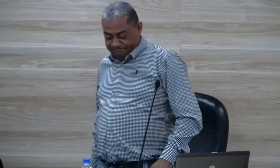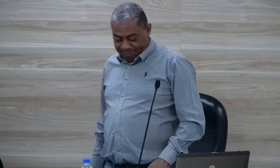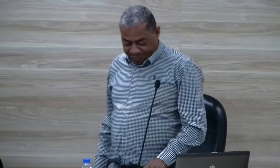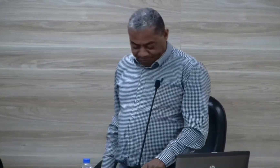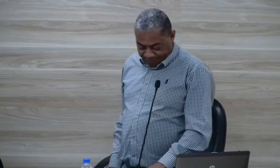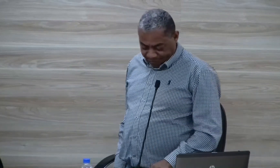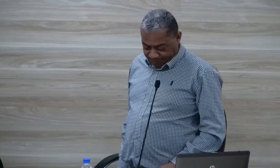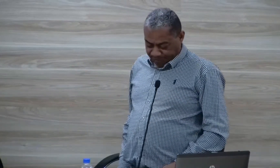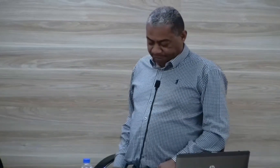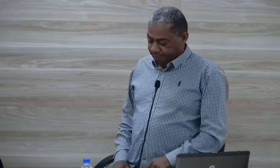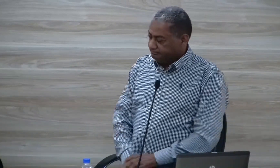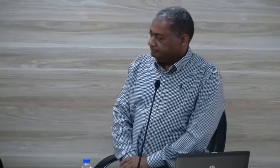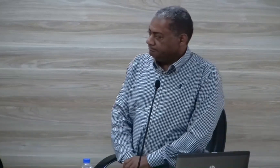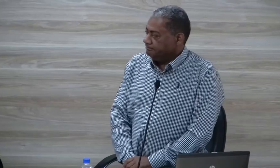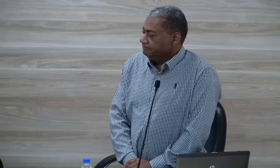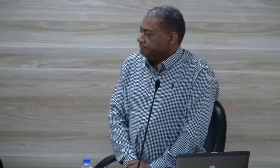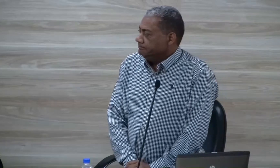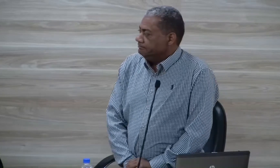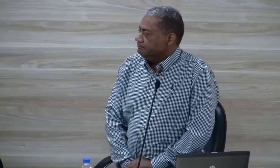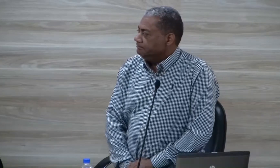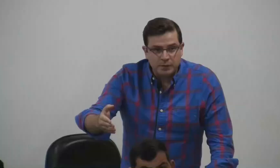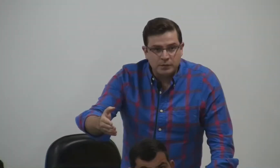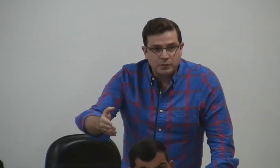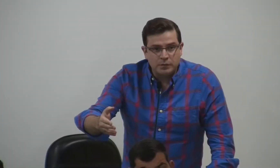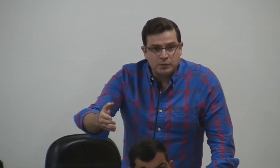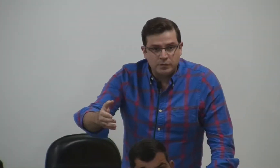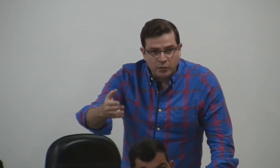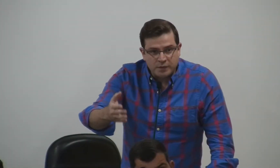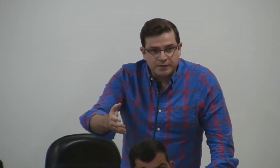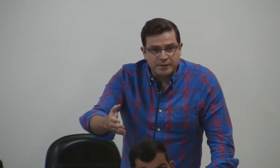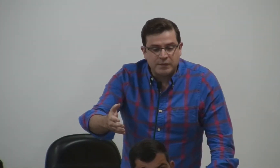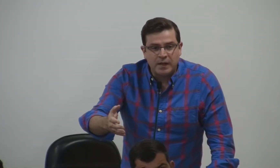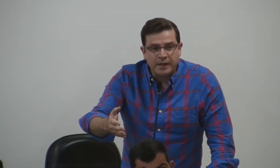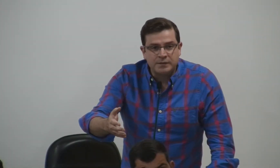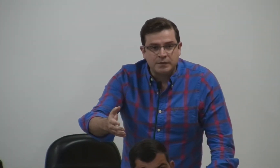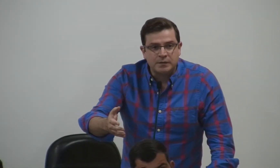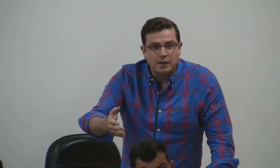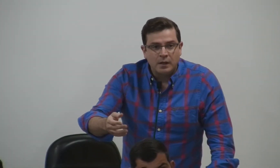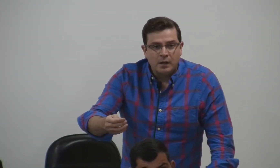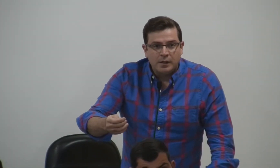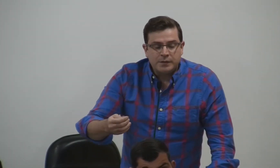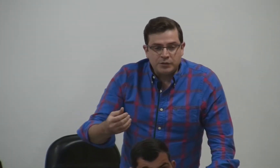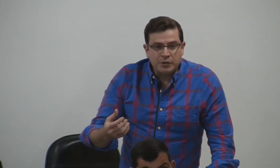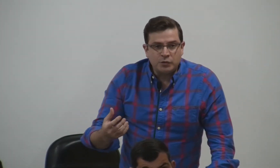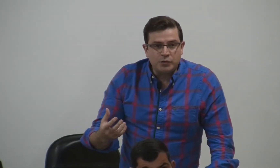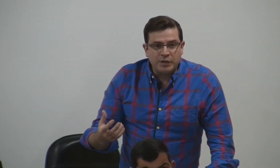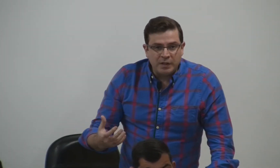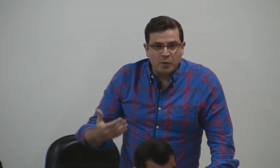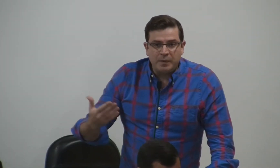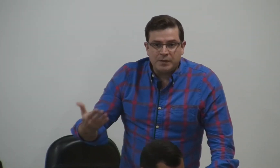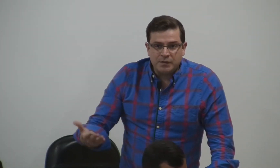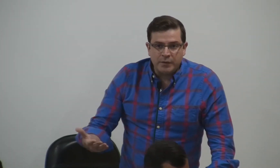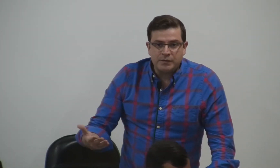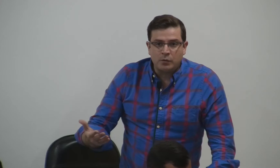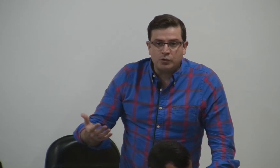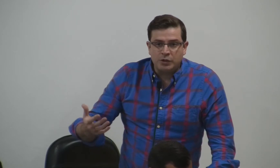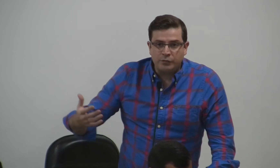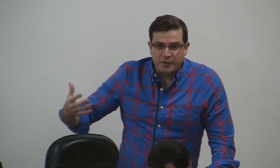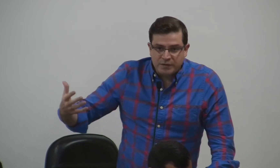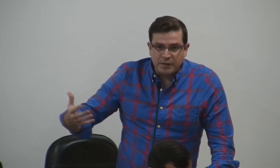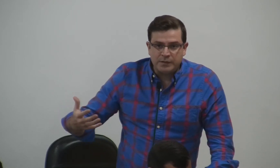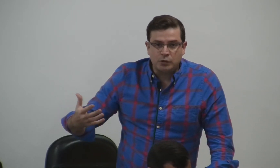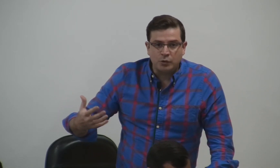contribuir lembrando que esse requerimento com a ajuda de vossas excelências se a gente conseguir mobilizar o